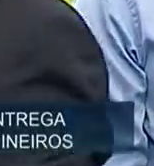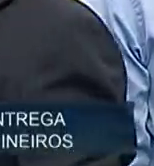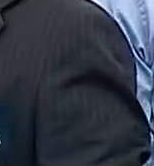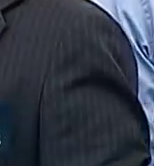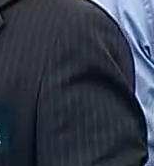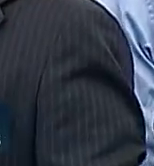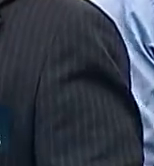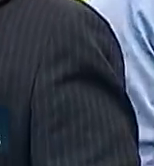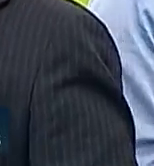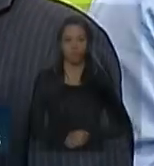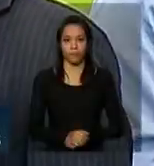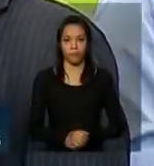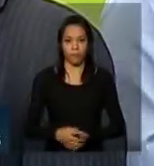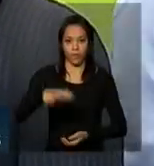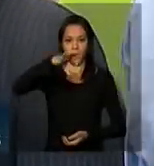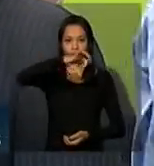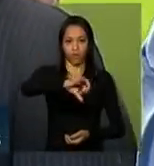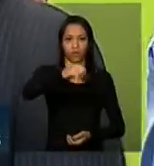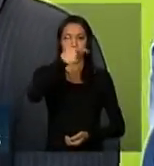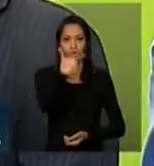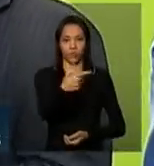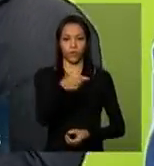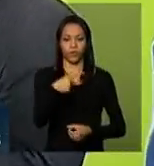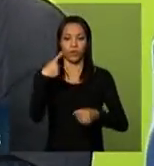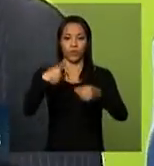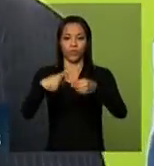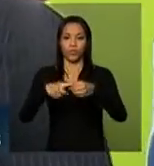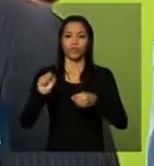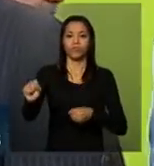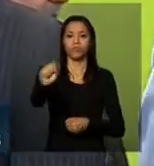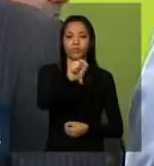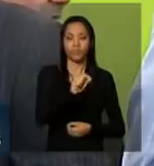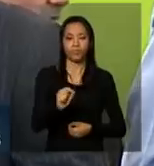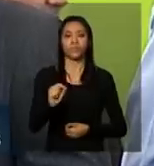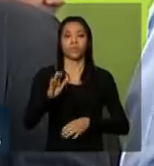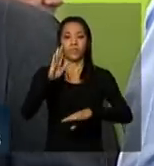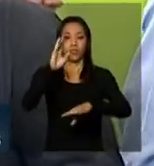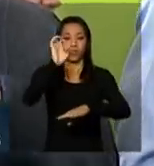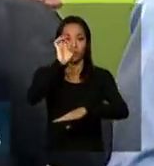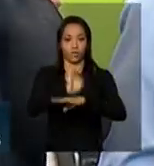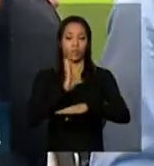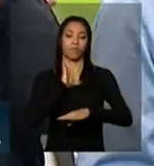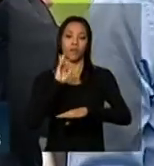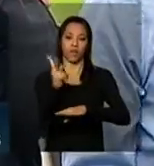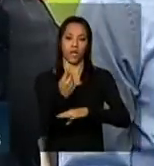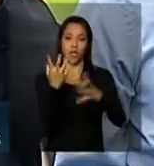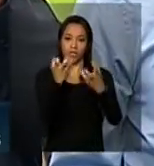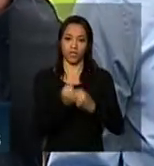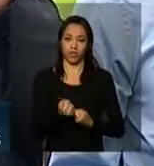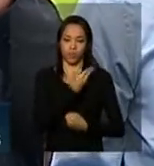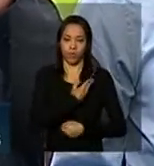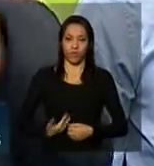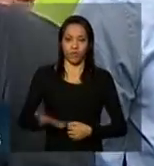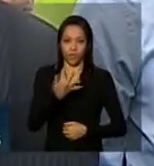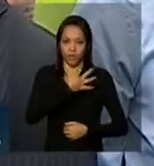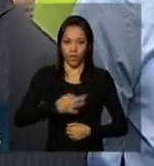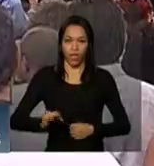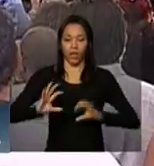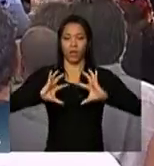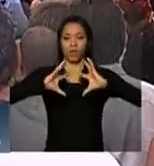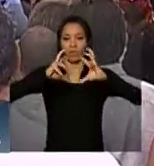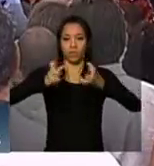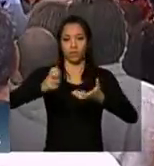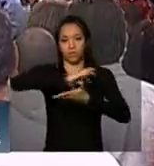92 municípios de Minas Gerais recebem do governo federal máquinas moto niveladoras e